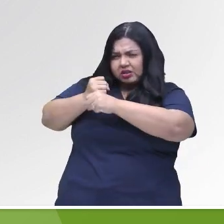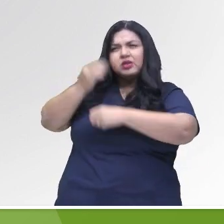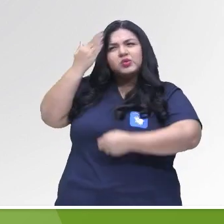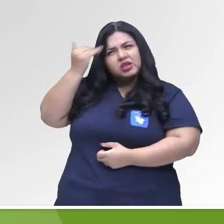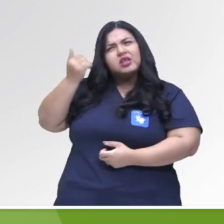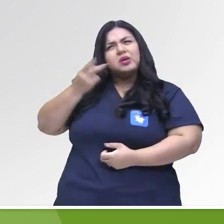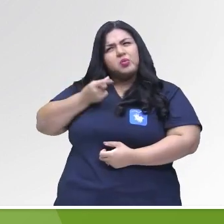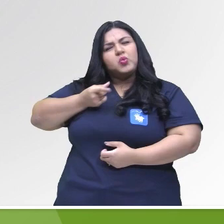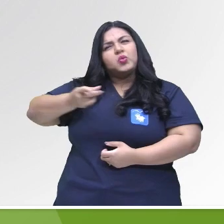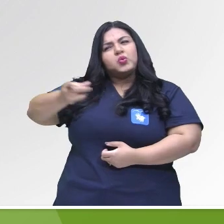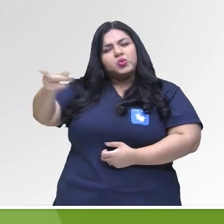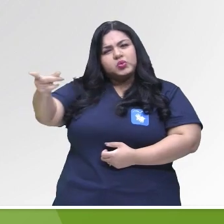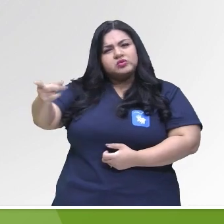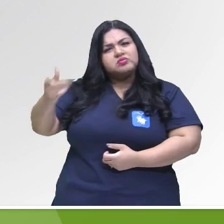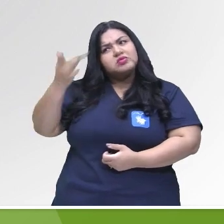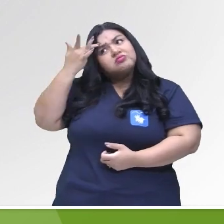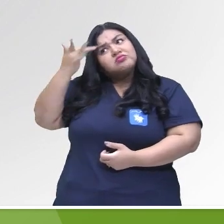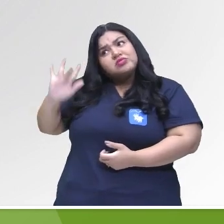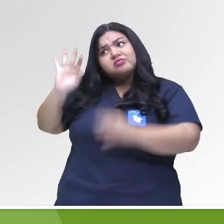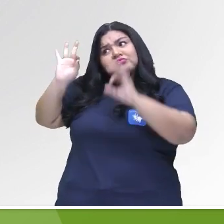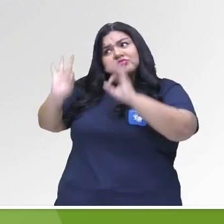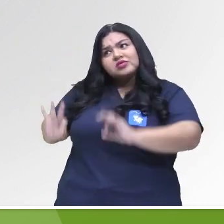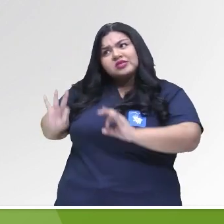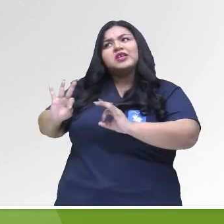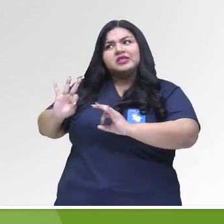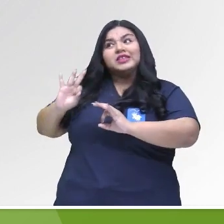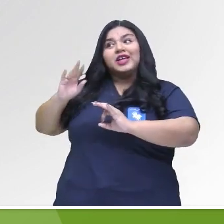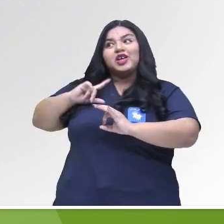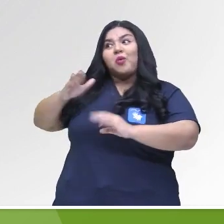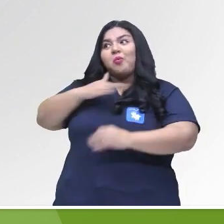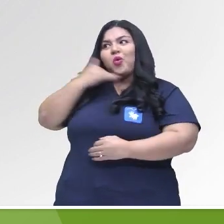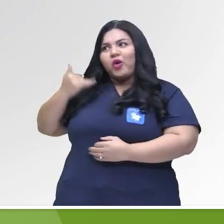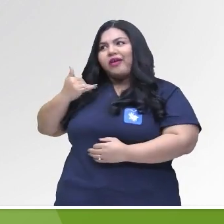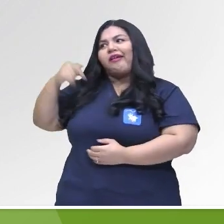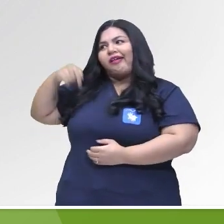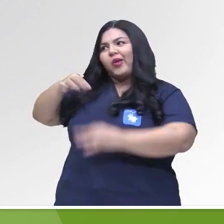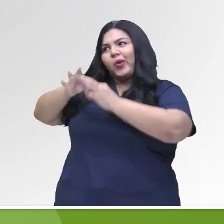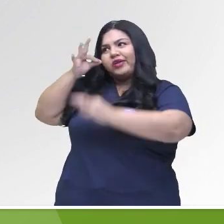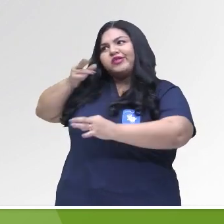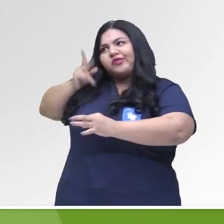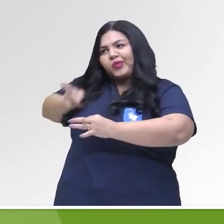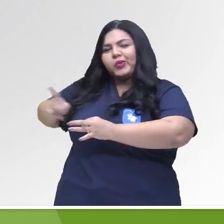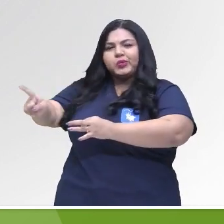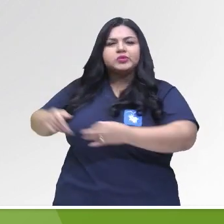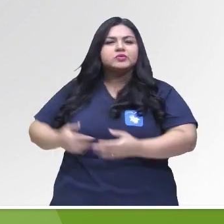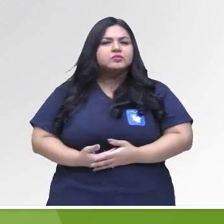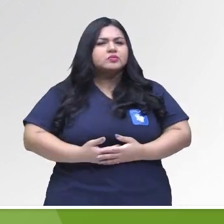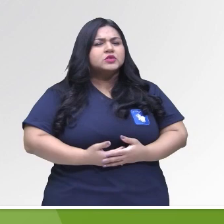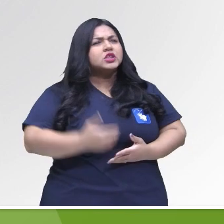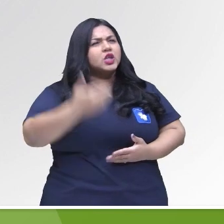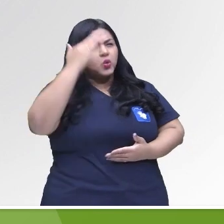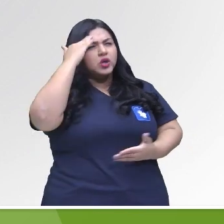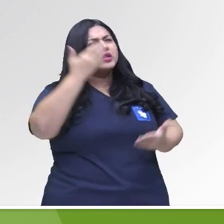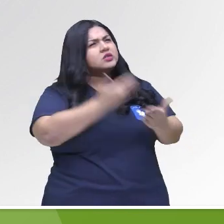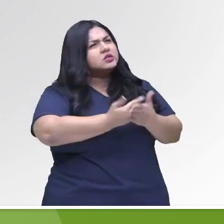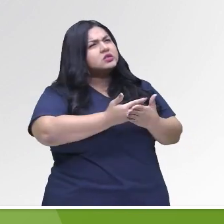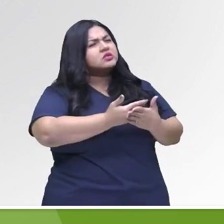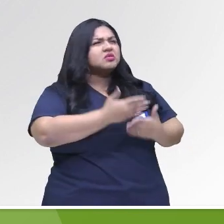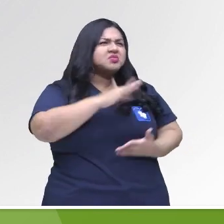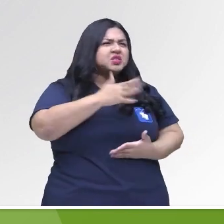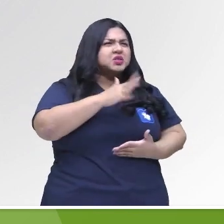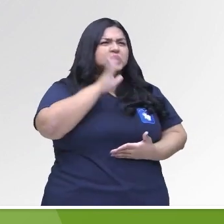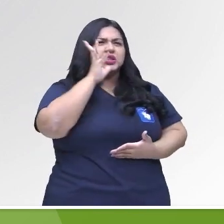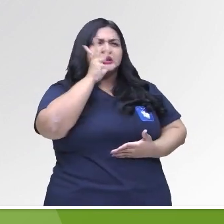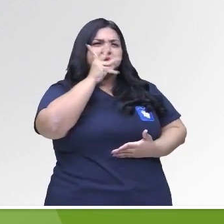tempo. Sei que quando eu for embora deste mundo, o canudinho ainda vai estar aqui. Eu acredito que ele deve demorar